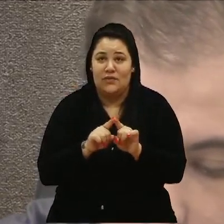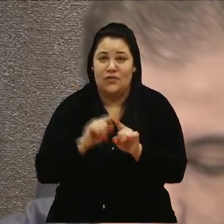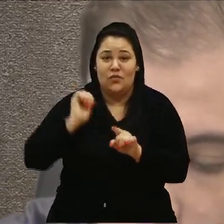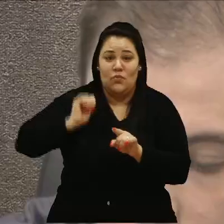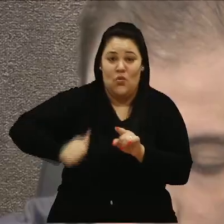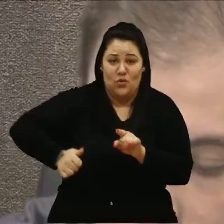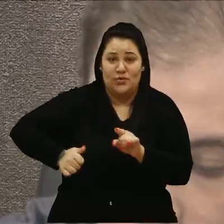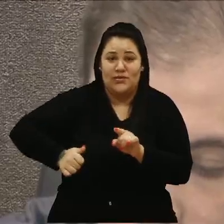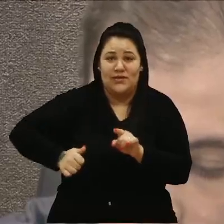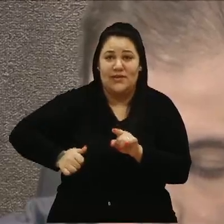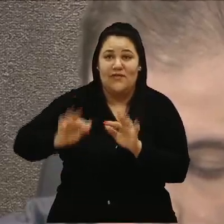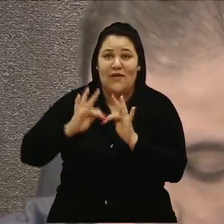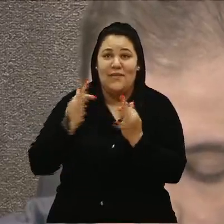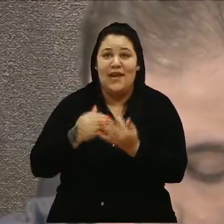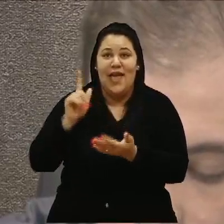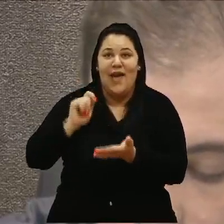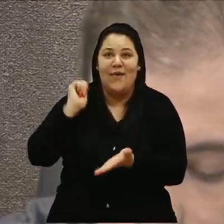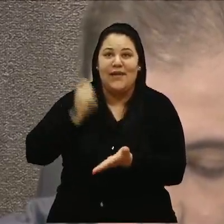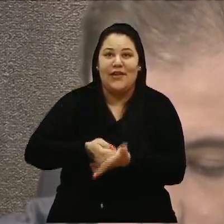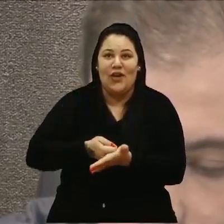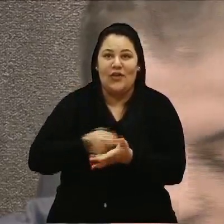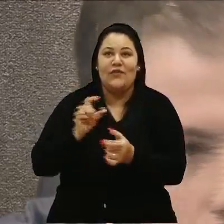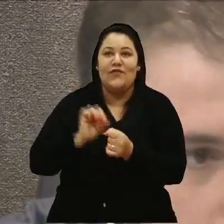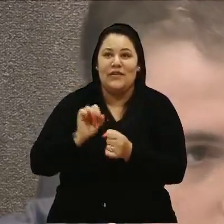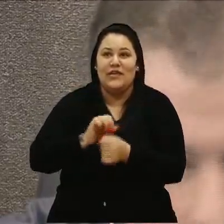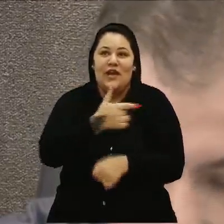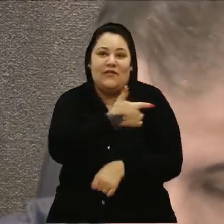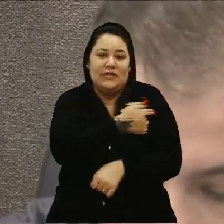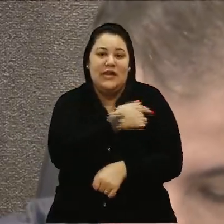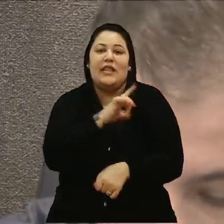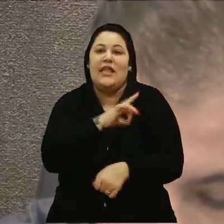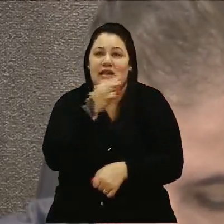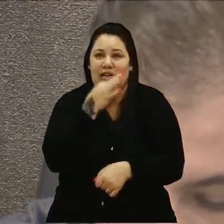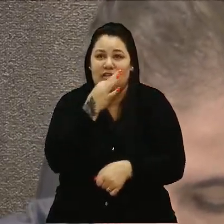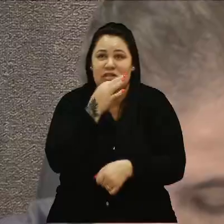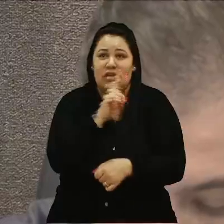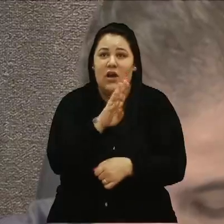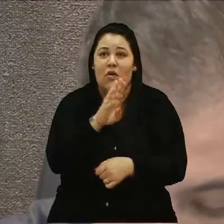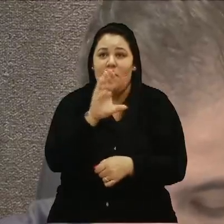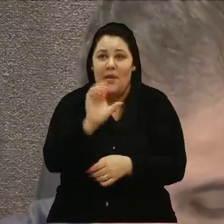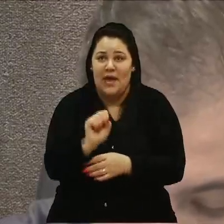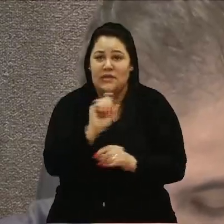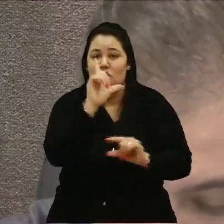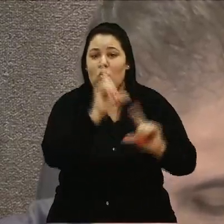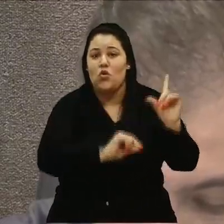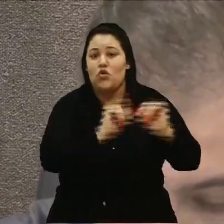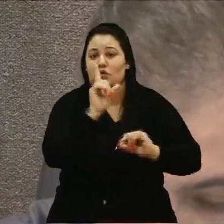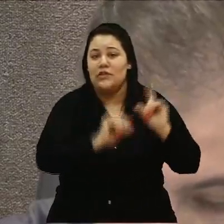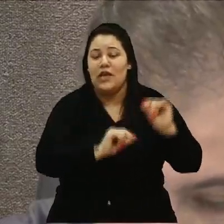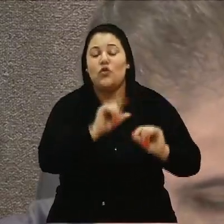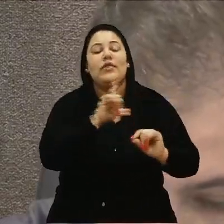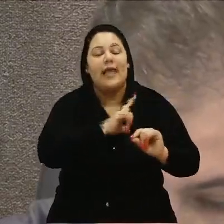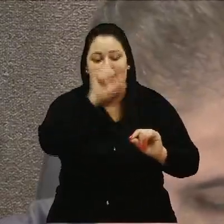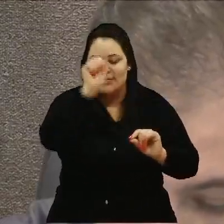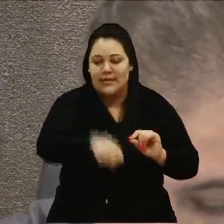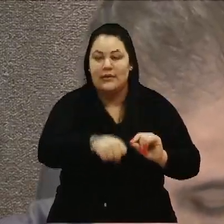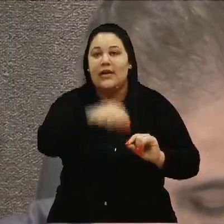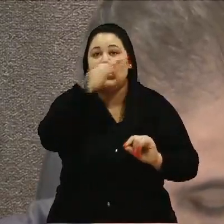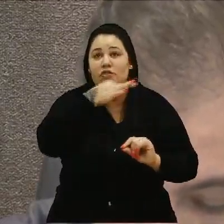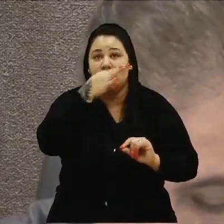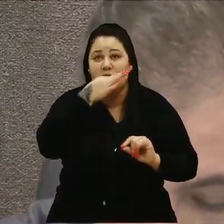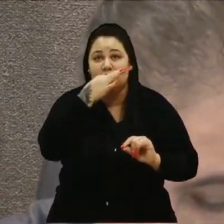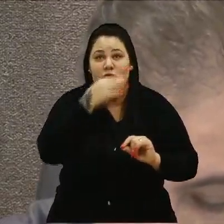obrigatório fazer a vacina, porque senão eles não recebem. Sim, tem em Caxias, na UBS do Cruzeiro, tem em Caxias do Sul.